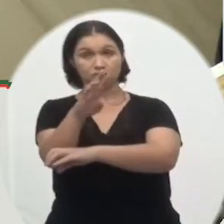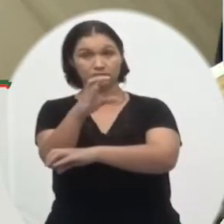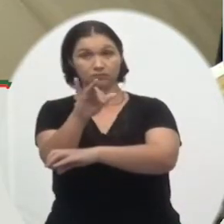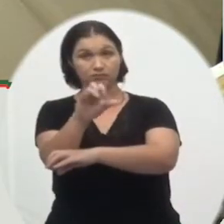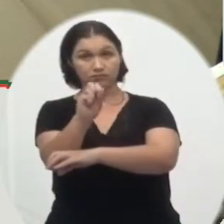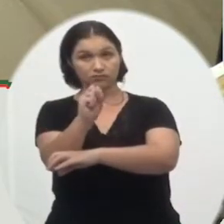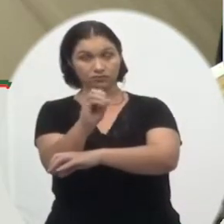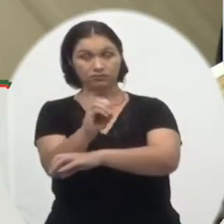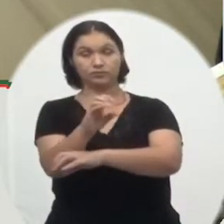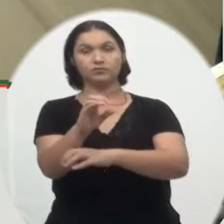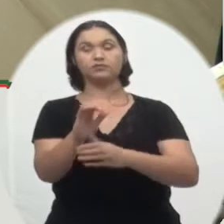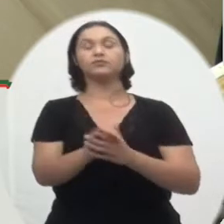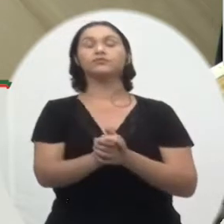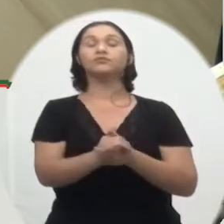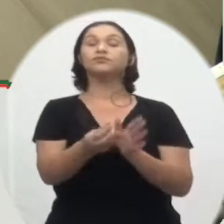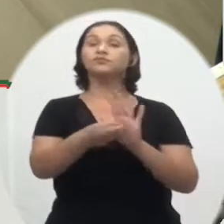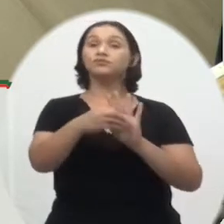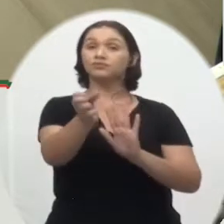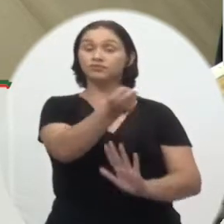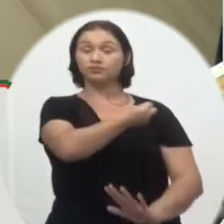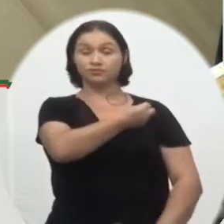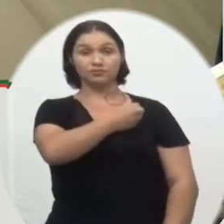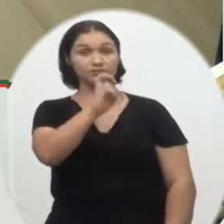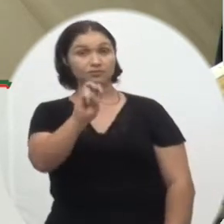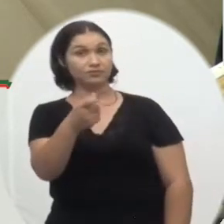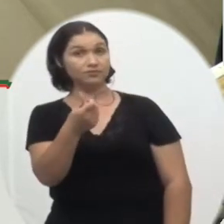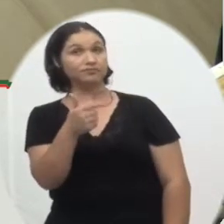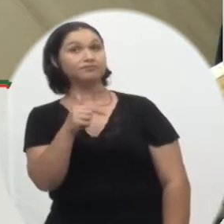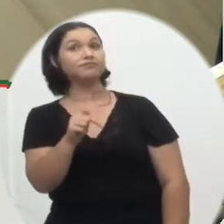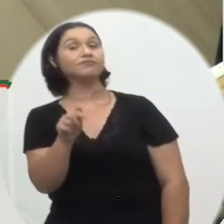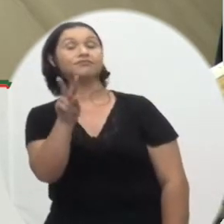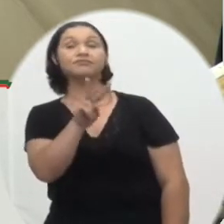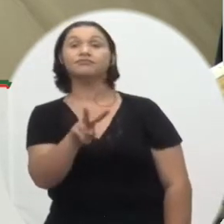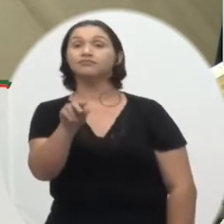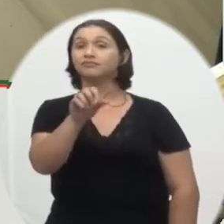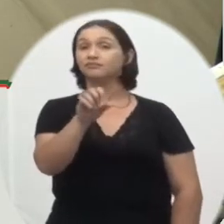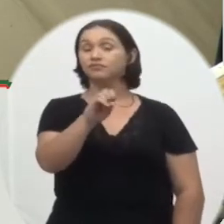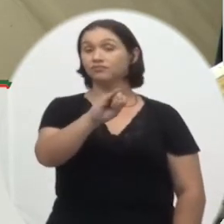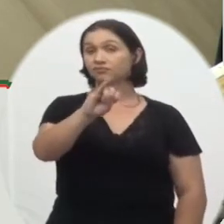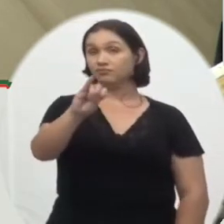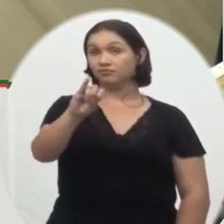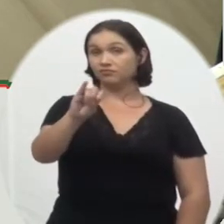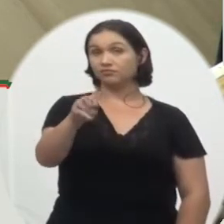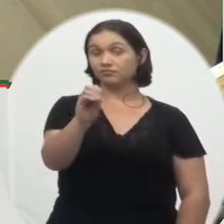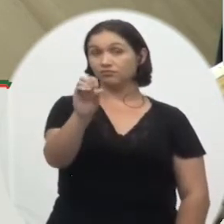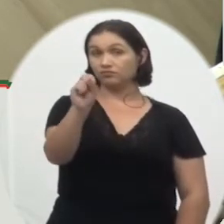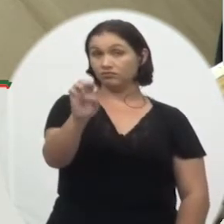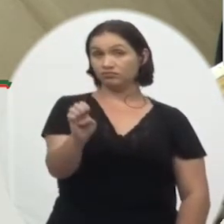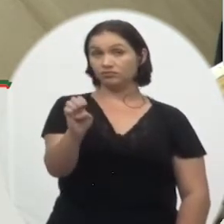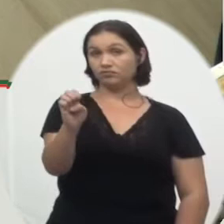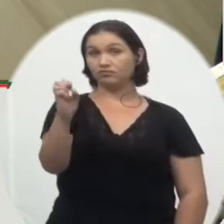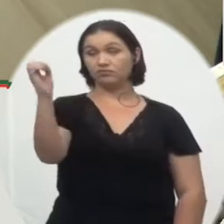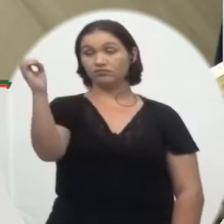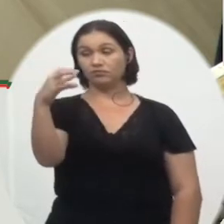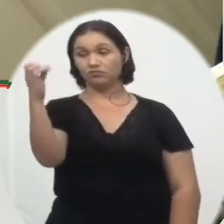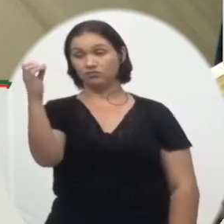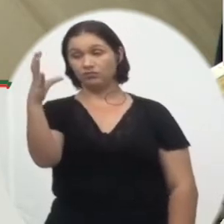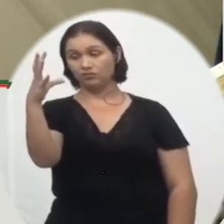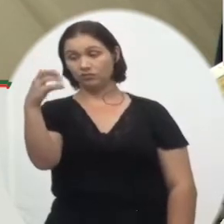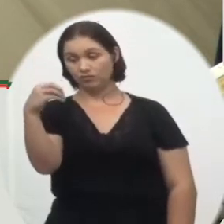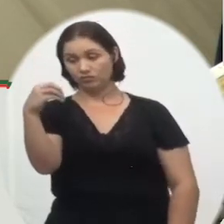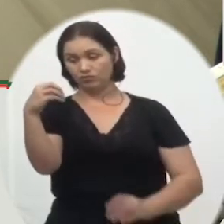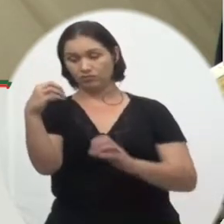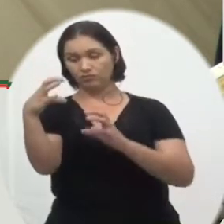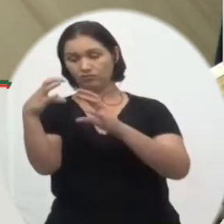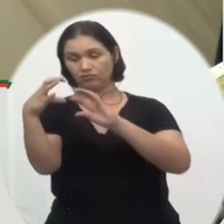São Domingos. Indicação número 567/2019, de autoria do vereador José Ademir Donato, assunto substituição de lâmpadas queimadas